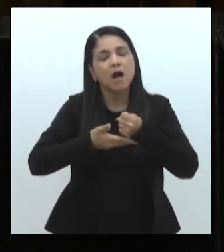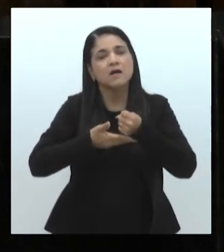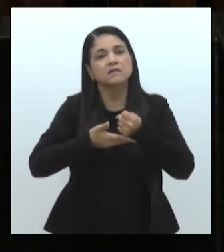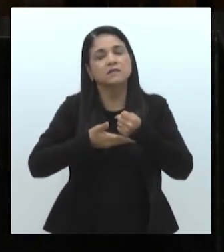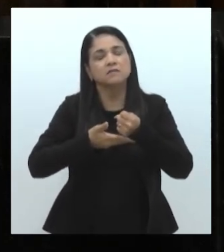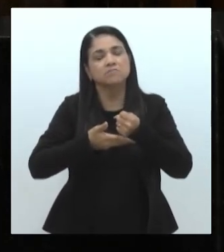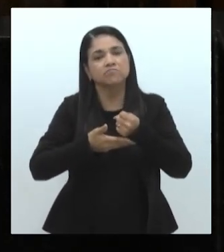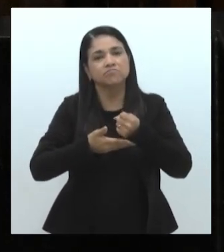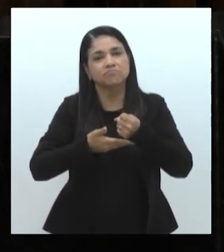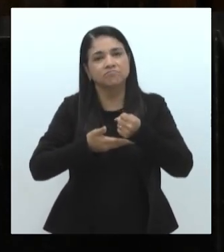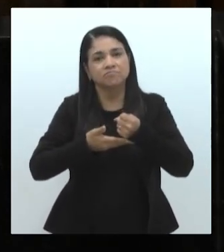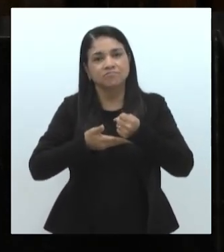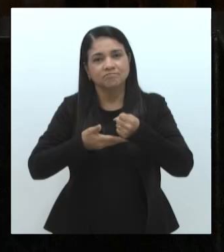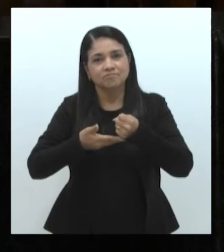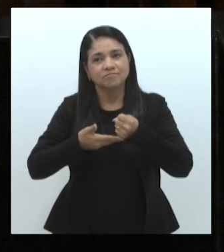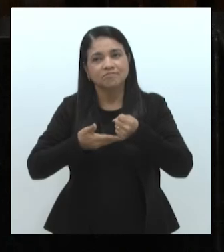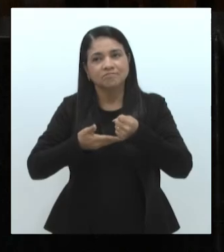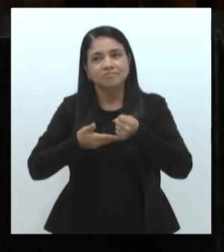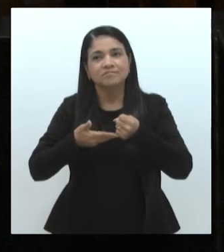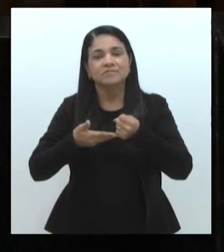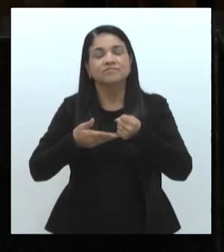formação